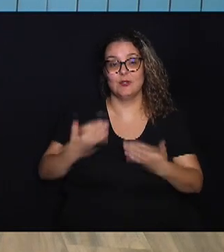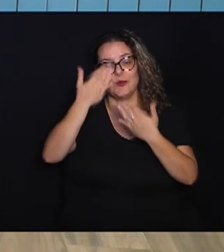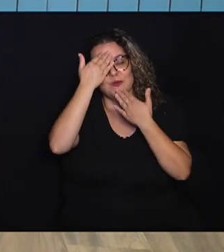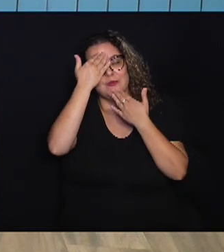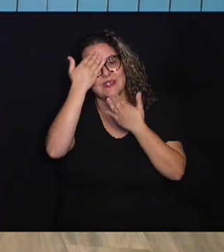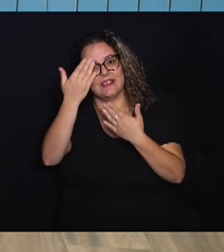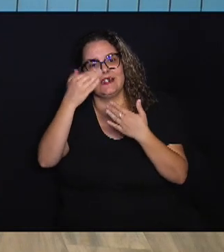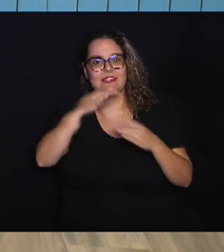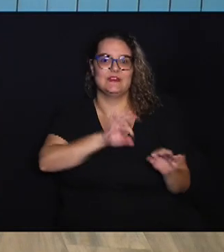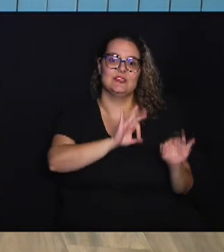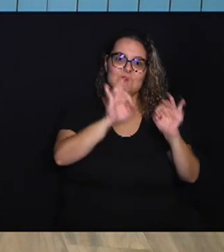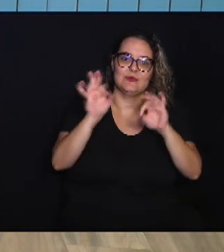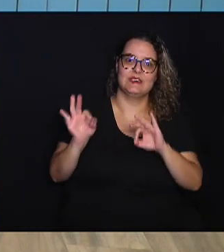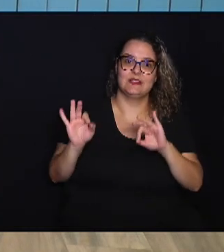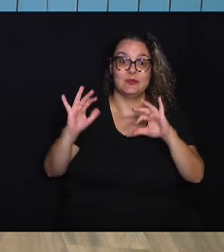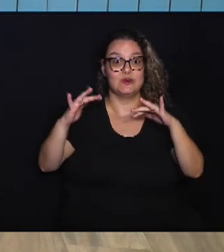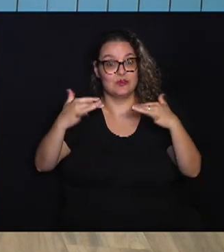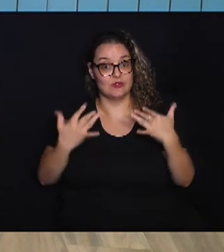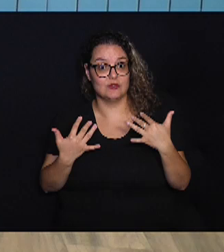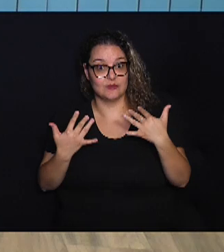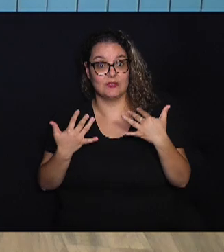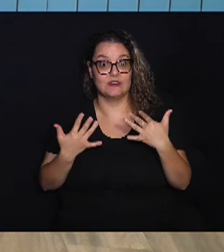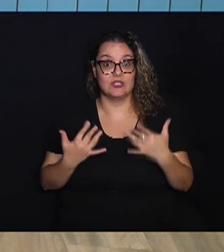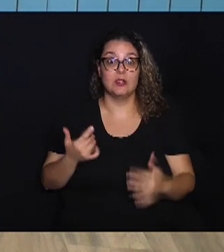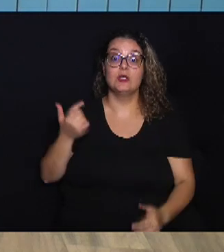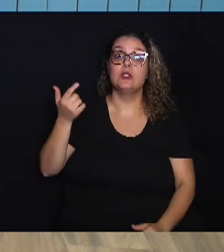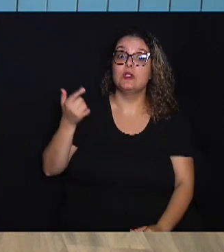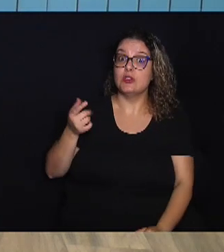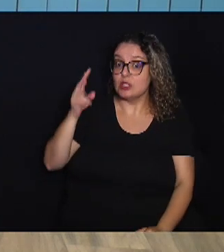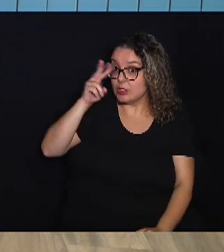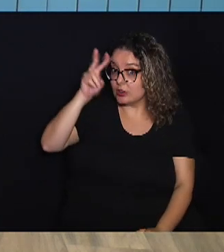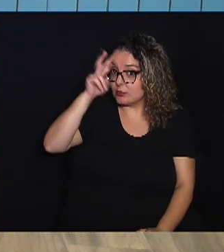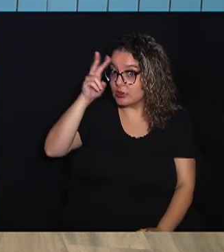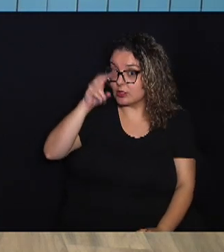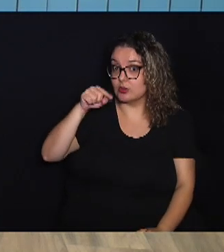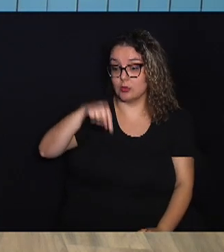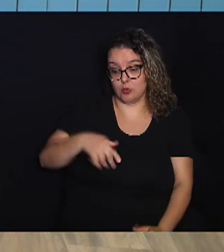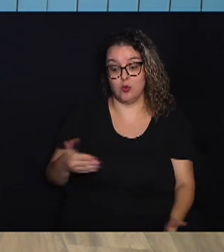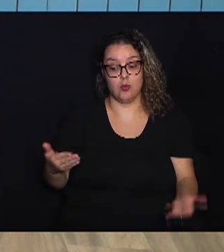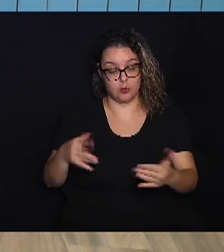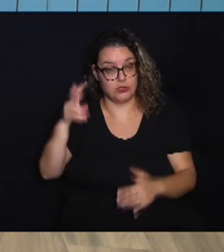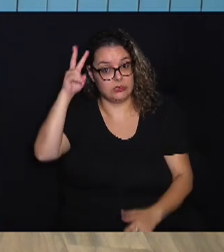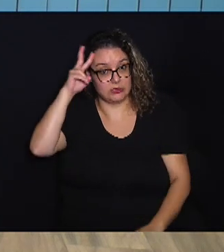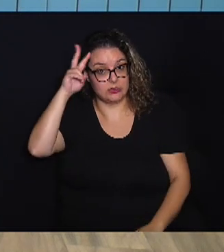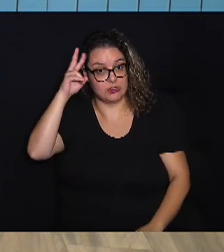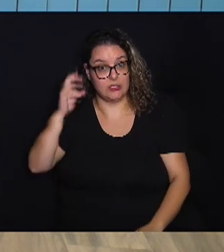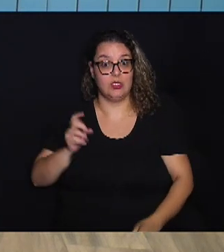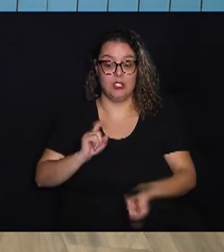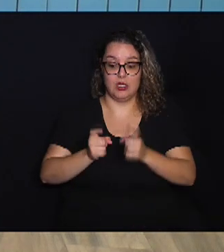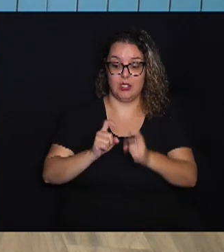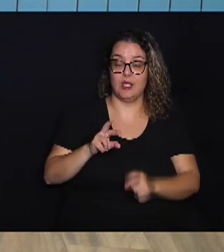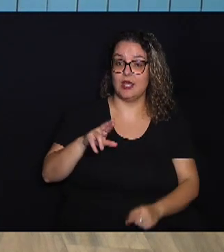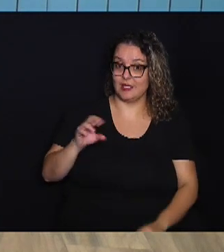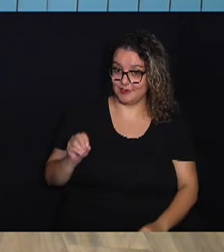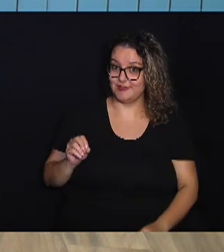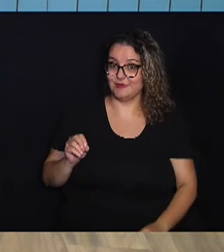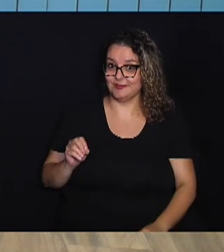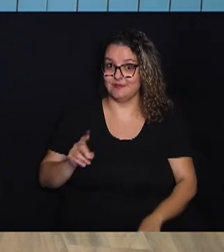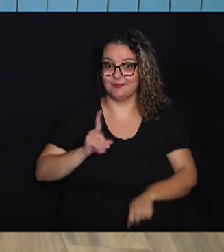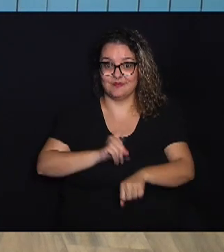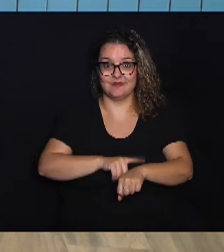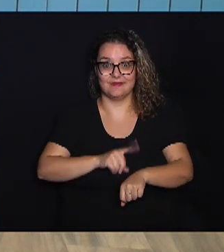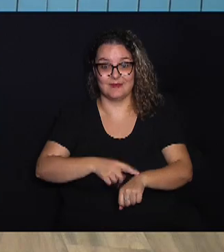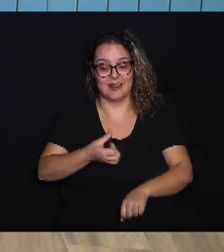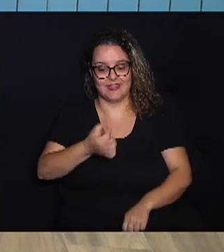Muito obrigado pela sua companhia, pela sua audiência. Lembrando, que hoje é segunda-feira, portanto é dia de reunião ordinária. A partir das